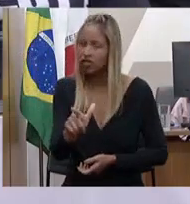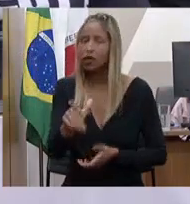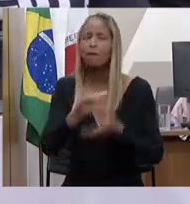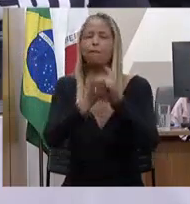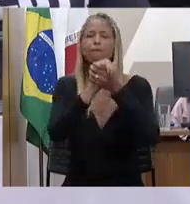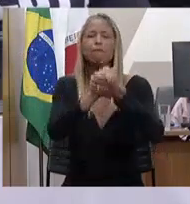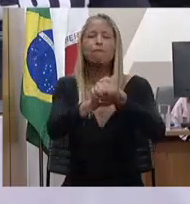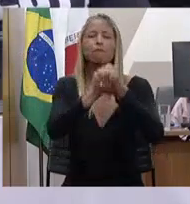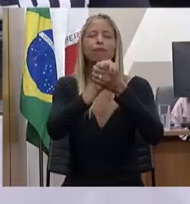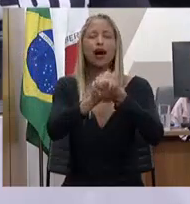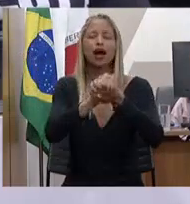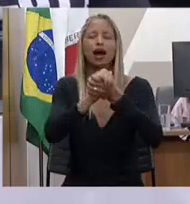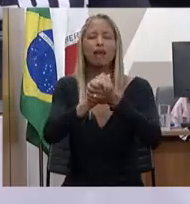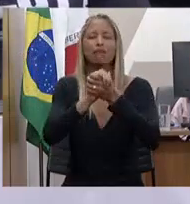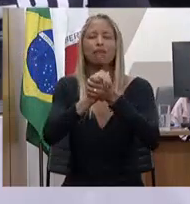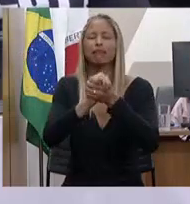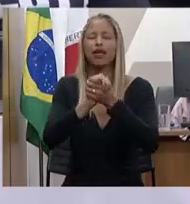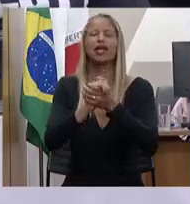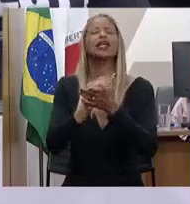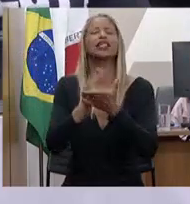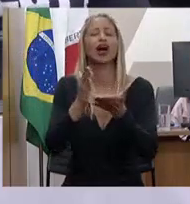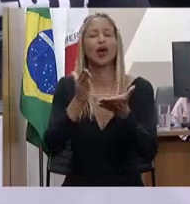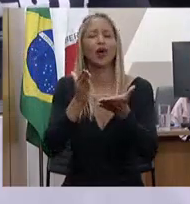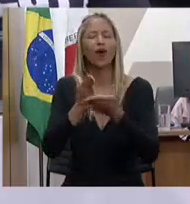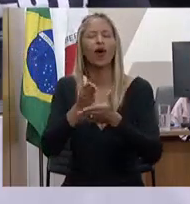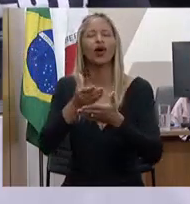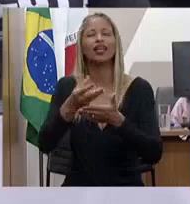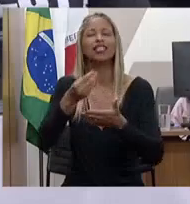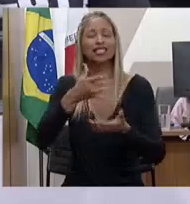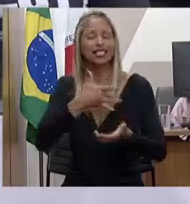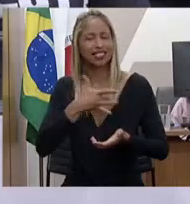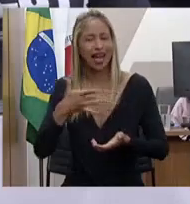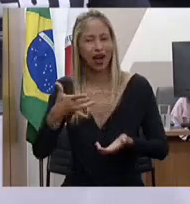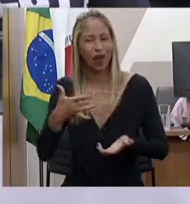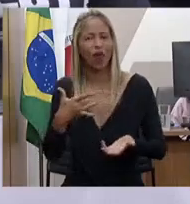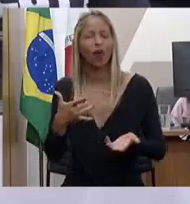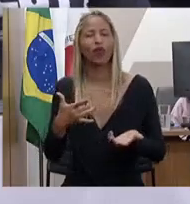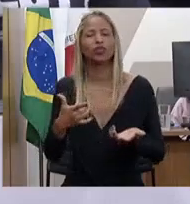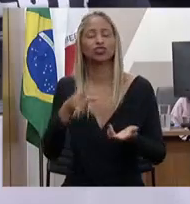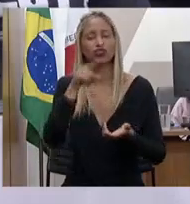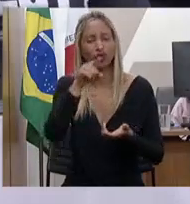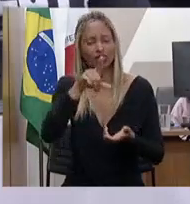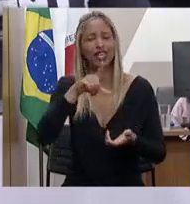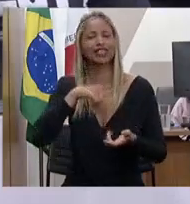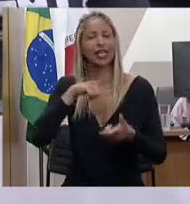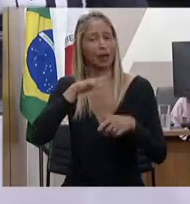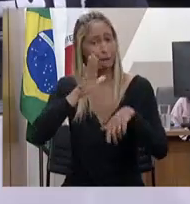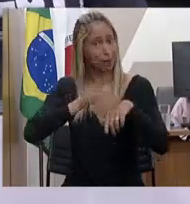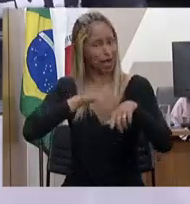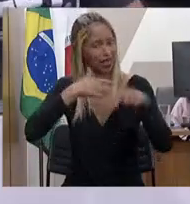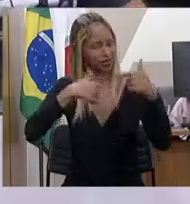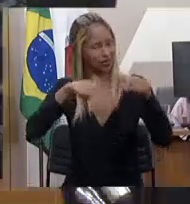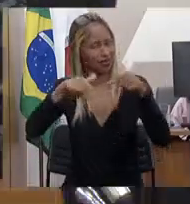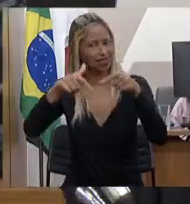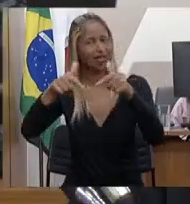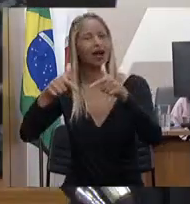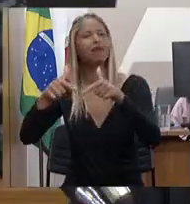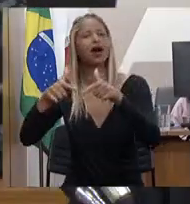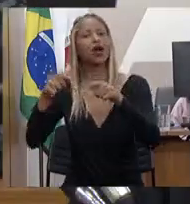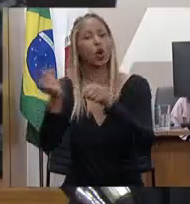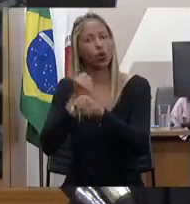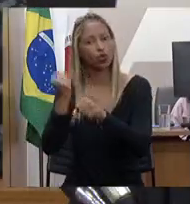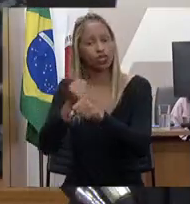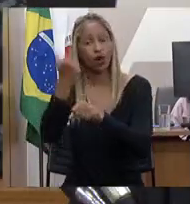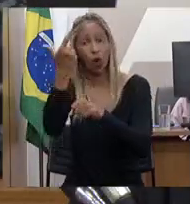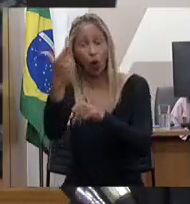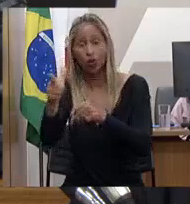parabéns Carlos Calazans pela nomeação eu te desejo muita saúde é porque você vai ter muito trabalho porque reconstruir